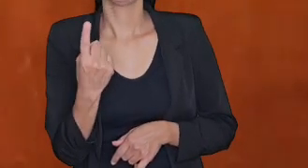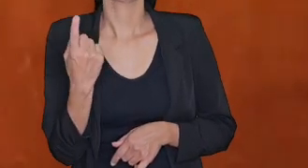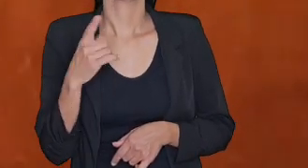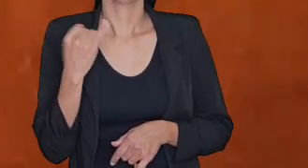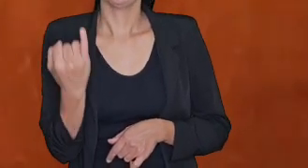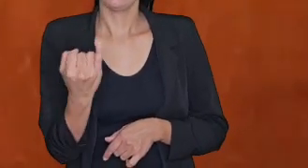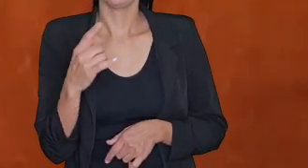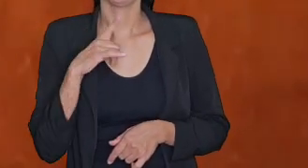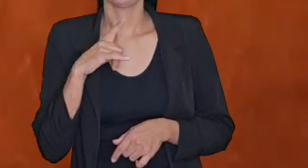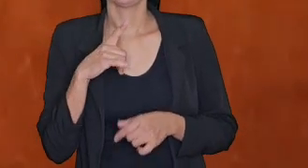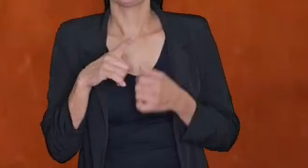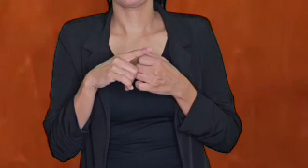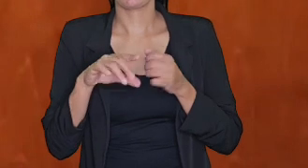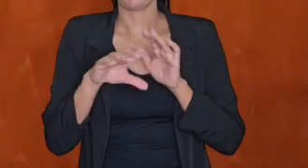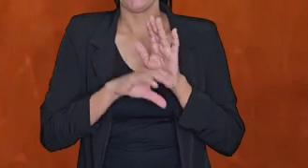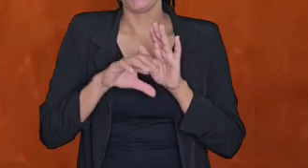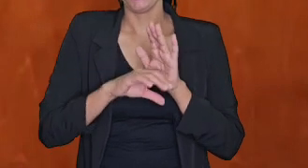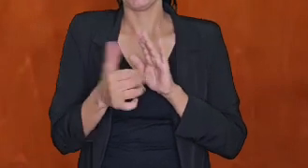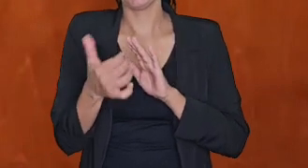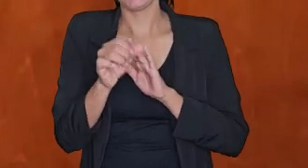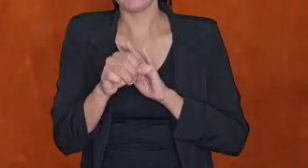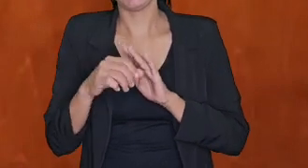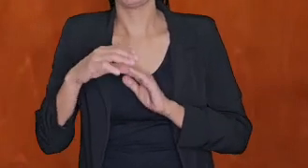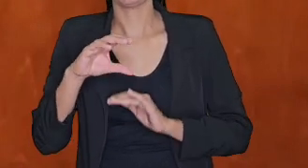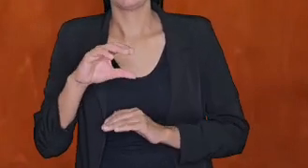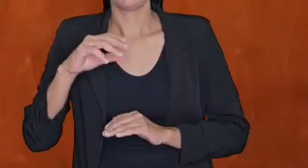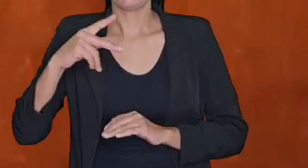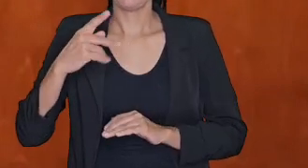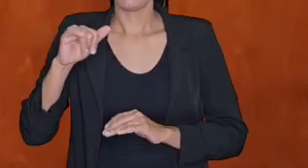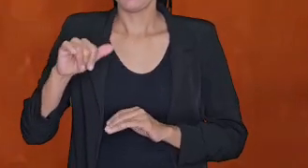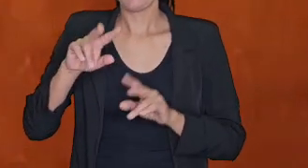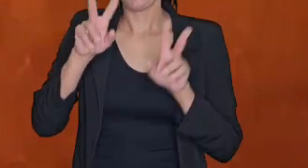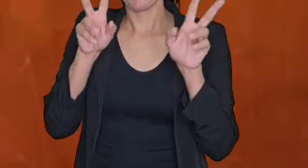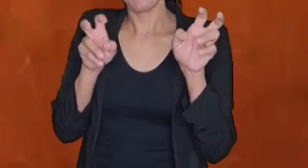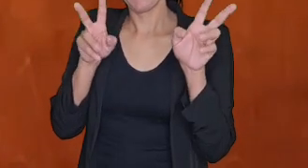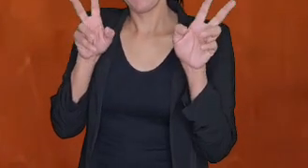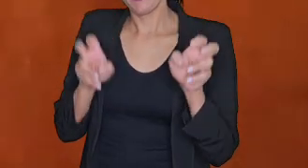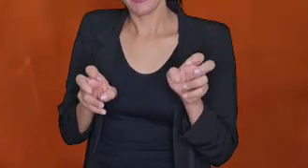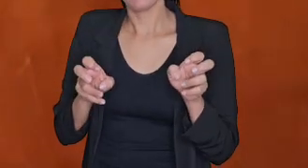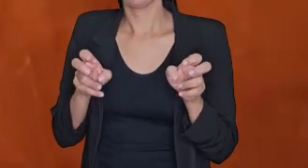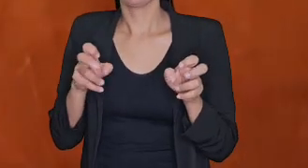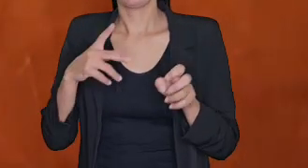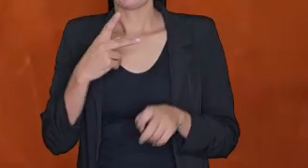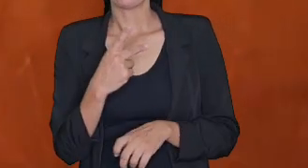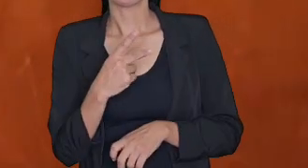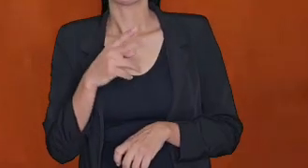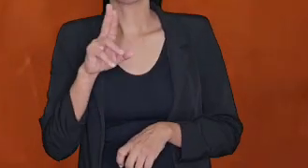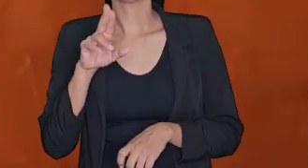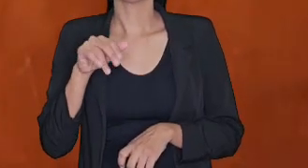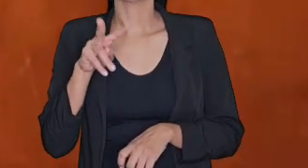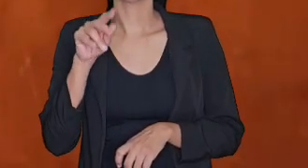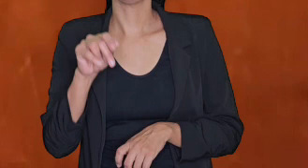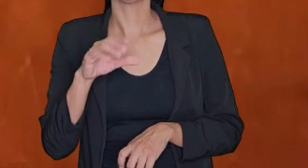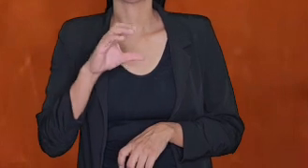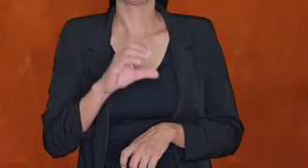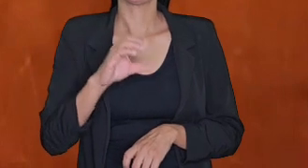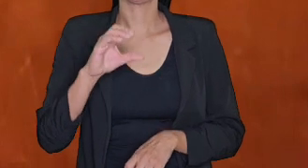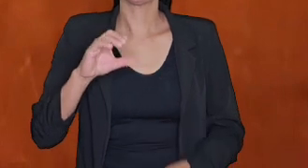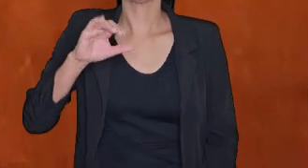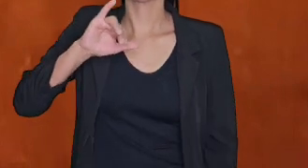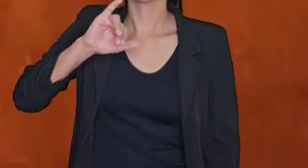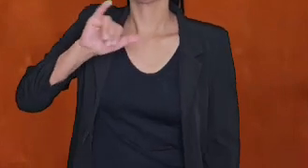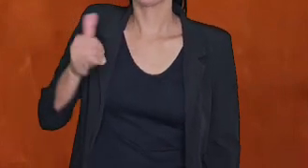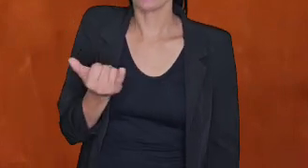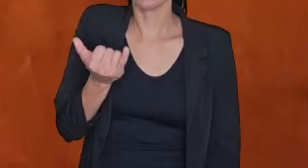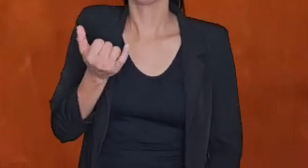e 118i do capítulo 16 das normas de serviço extrajudicial de SP, entre parênteses,